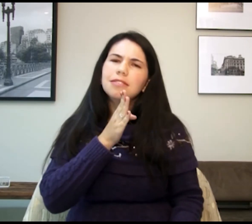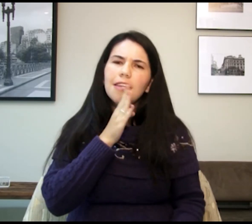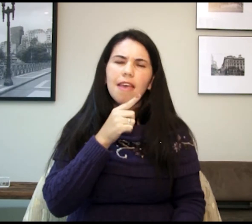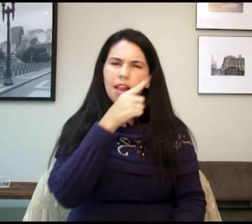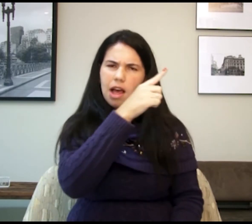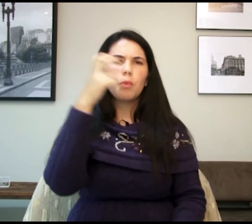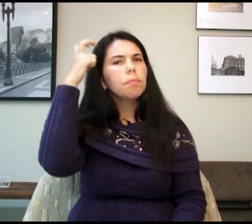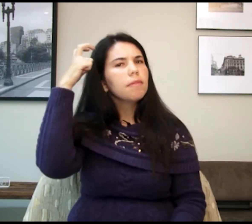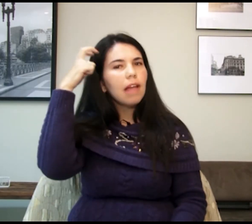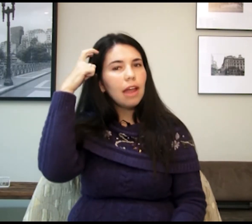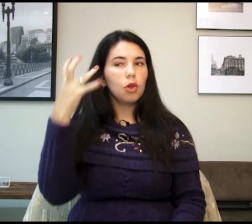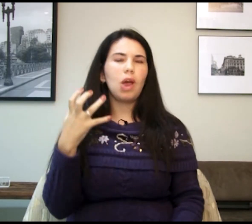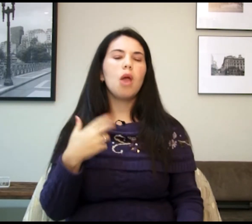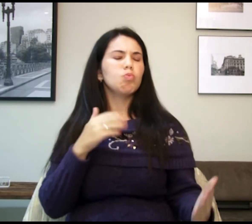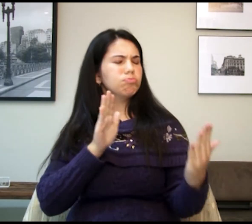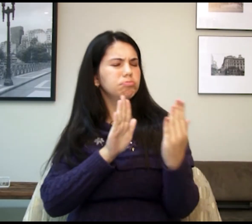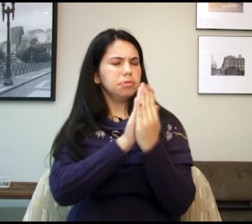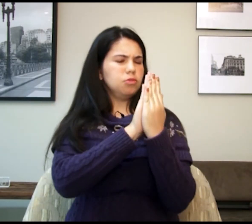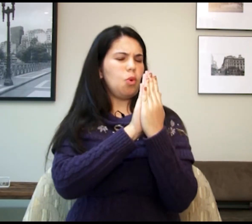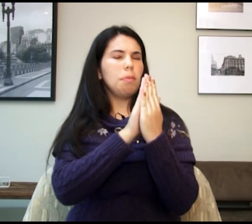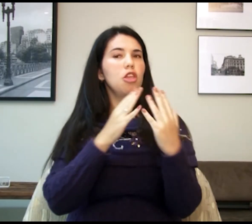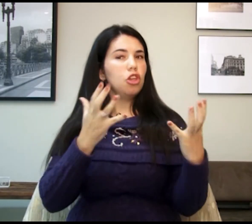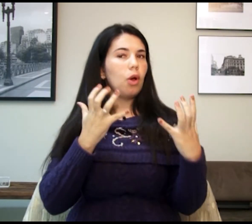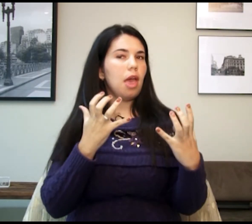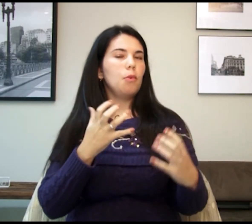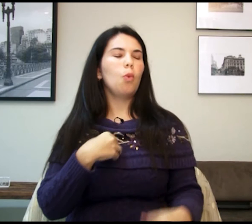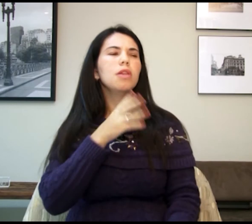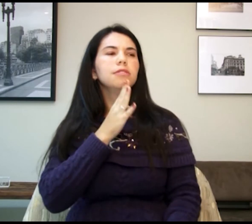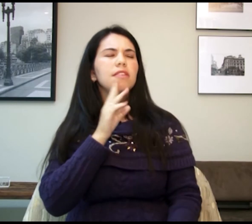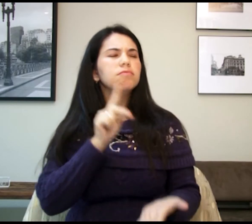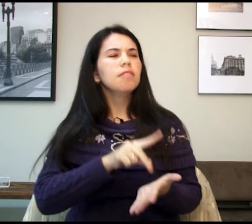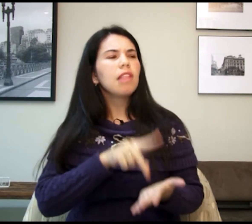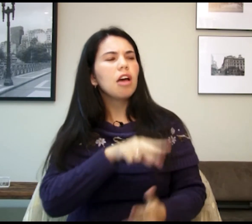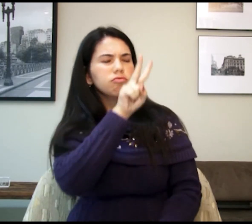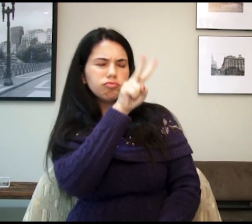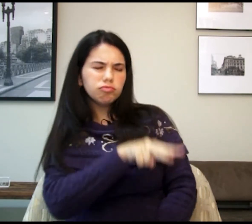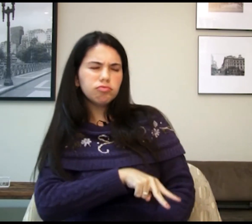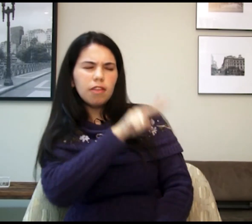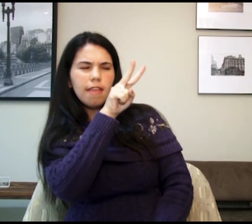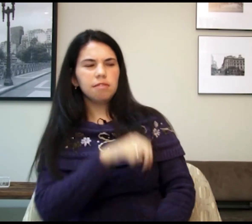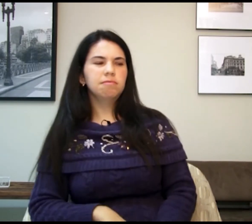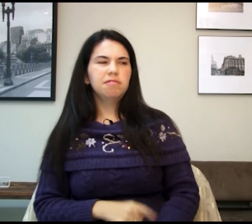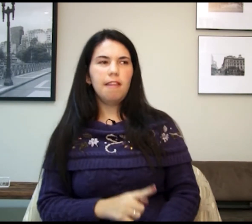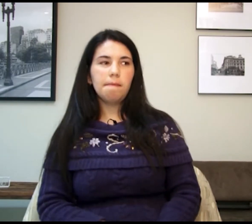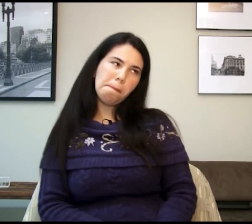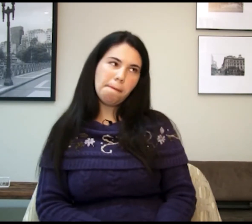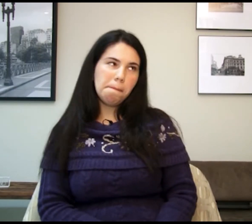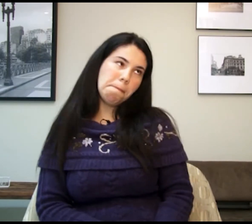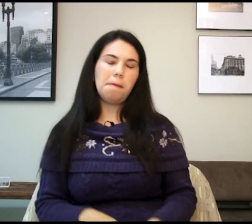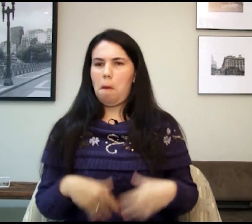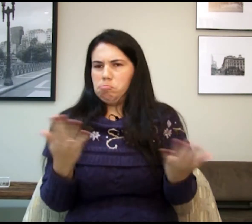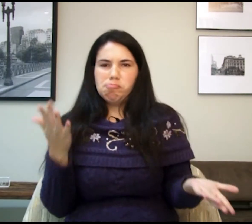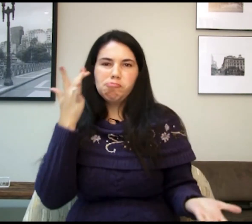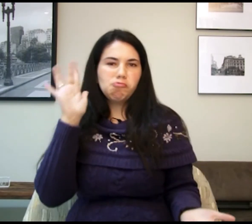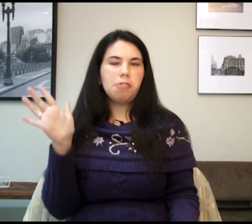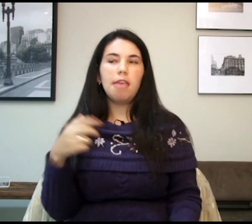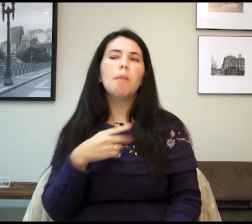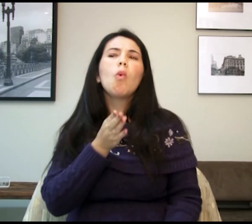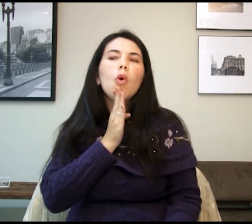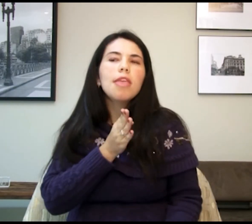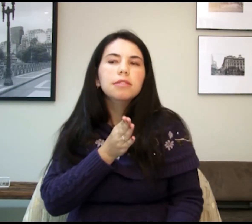para conhecermos um implantado pessoalmente. Queria ver, saber mais e se deixa